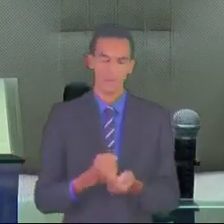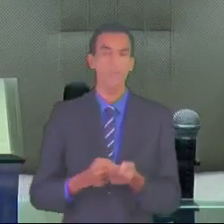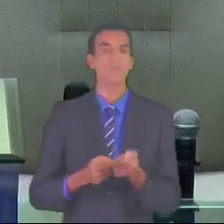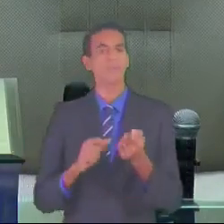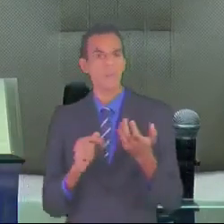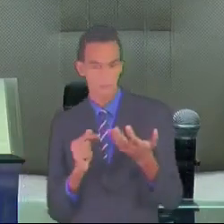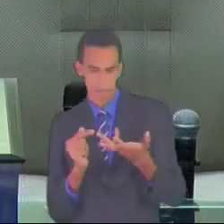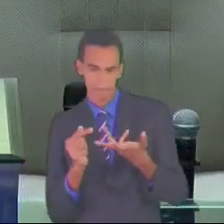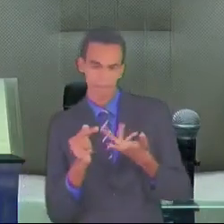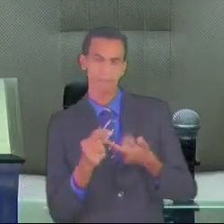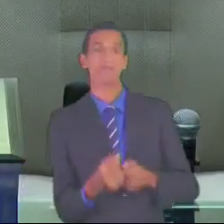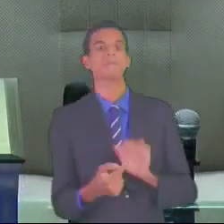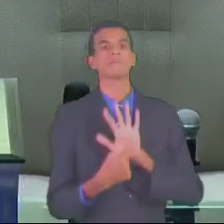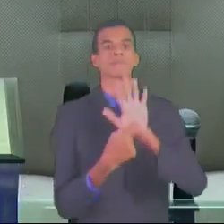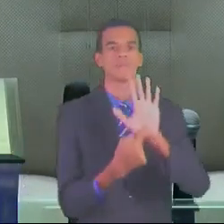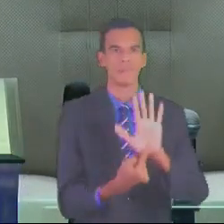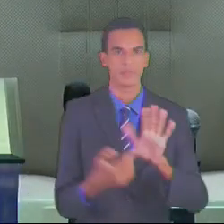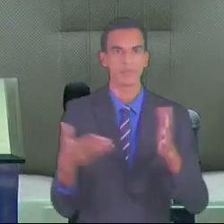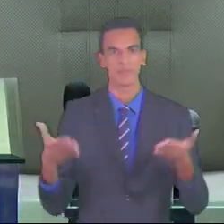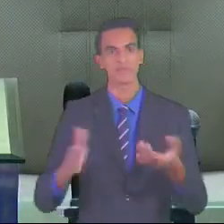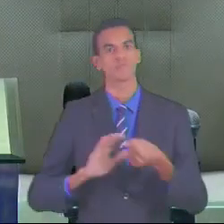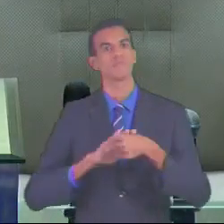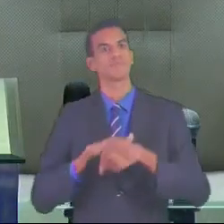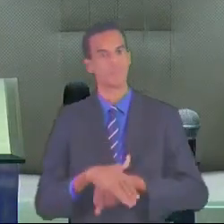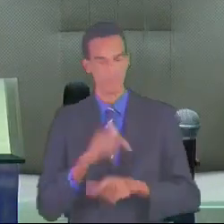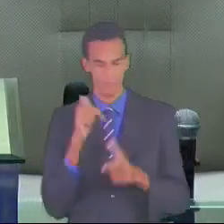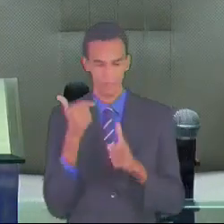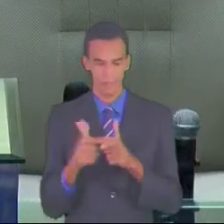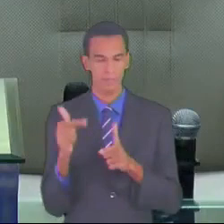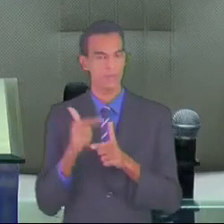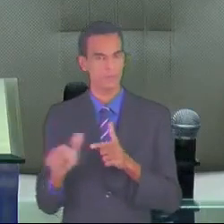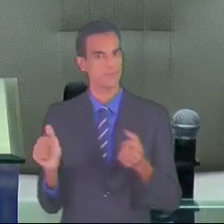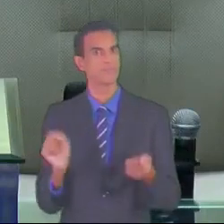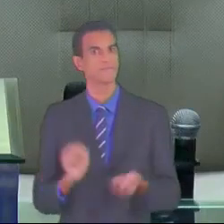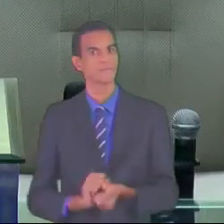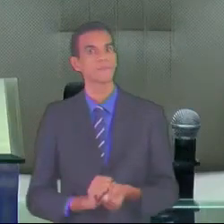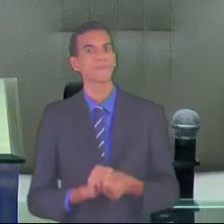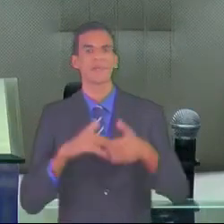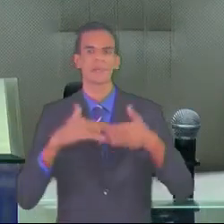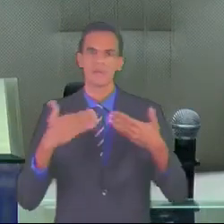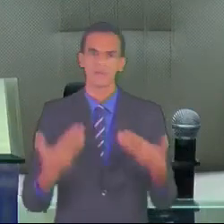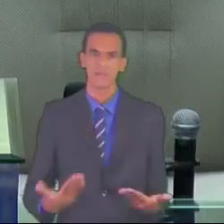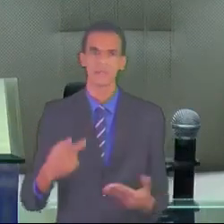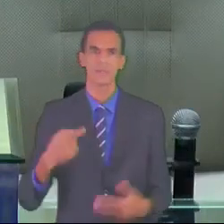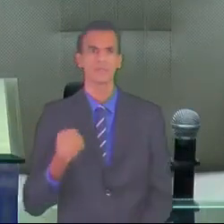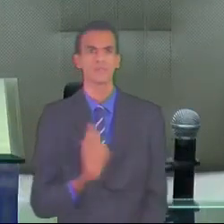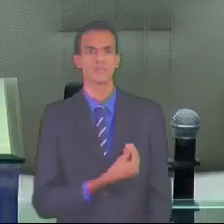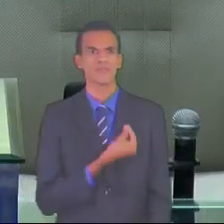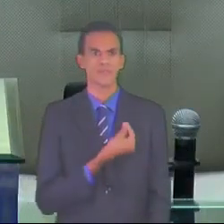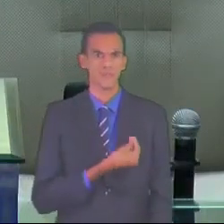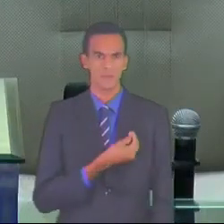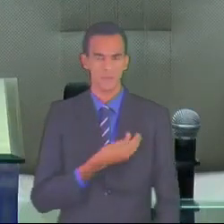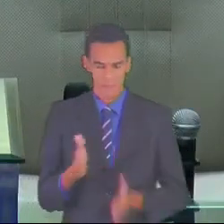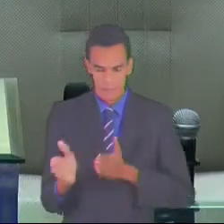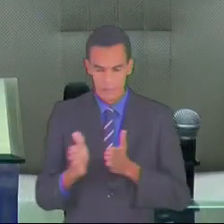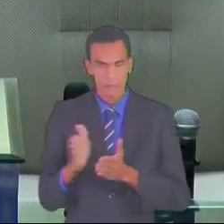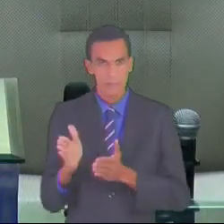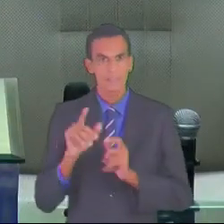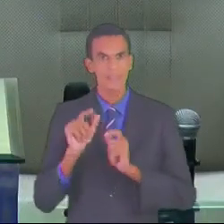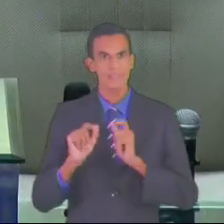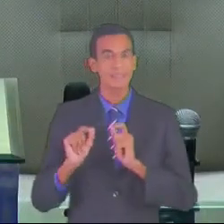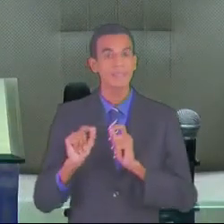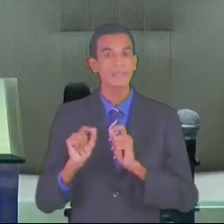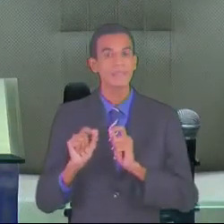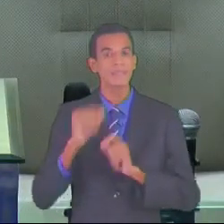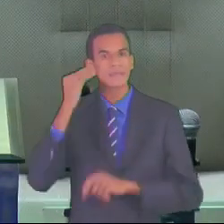noite. Muita coisa. Então nós vivemos nesta época de experiências